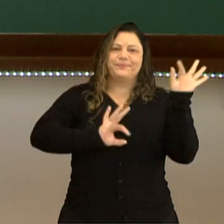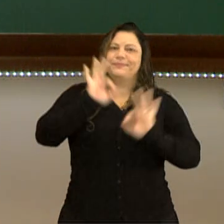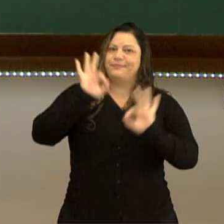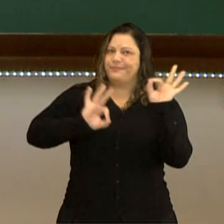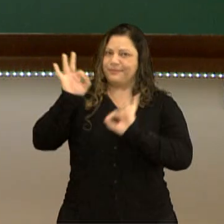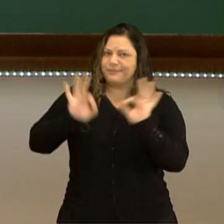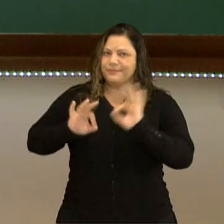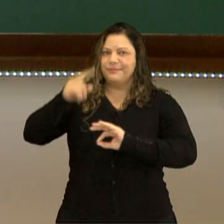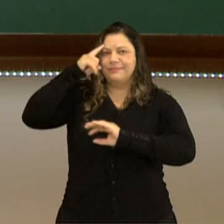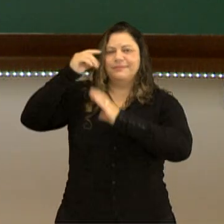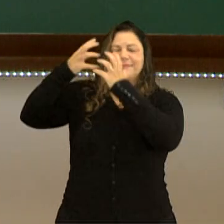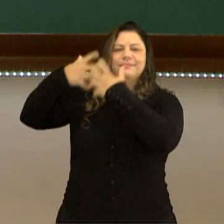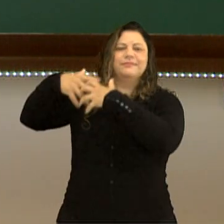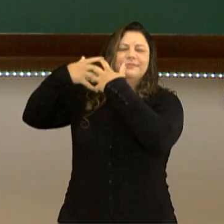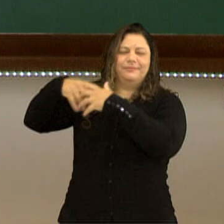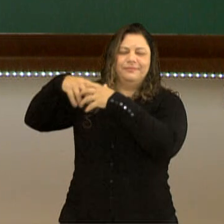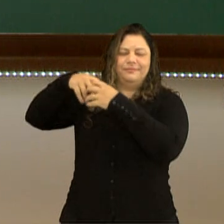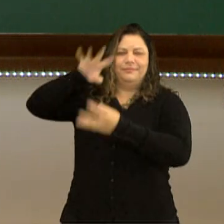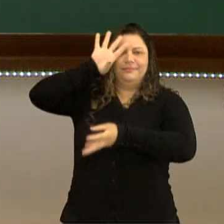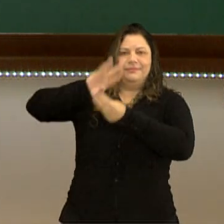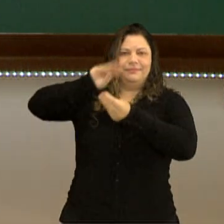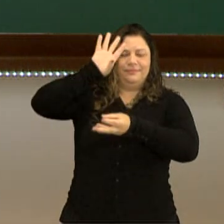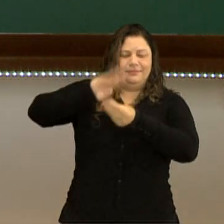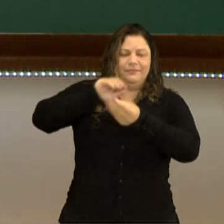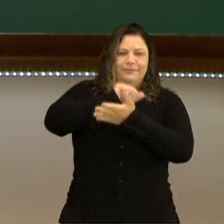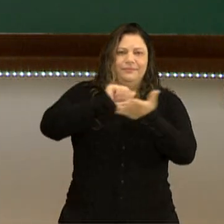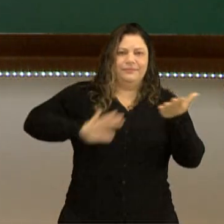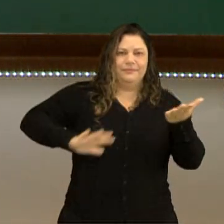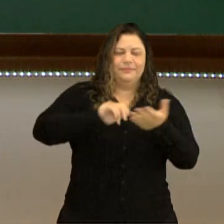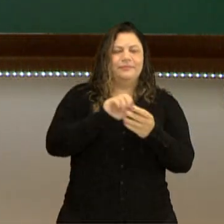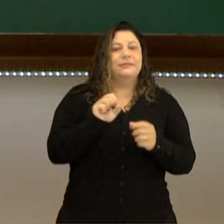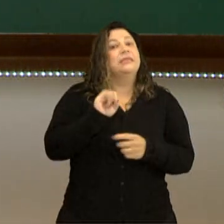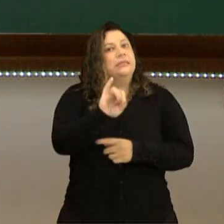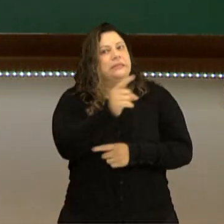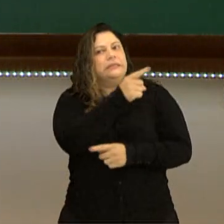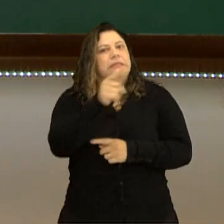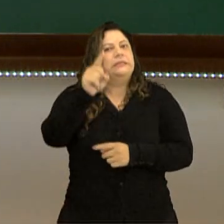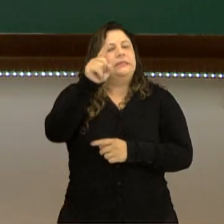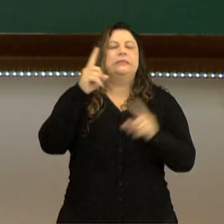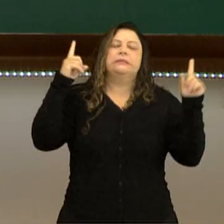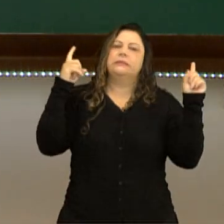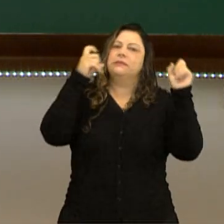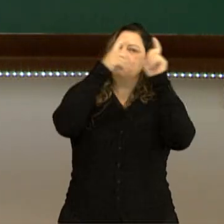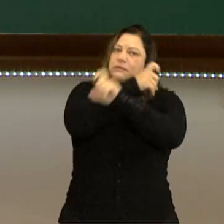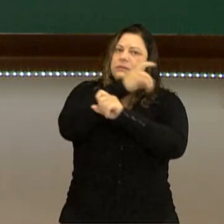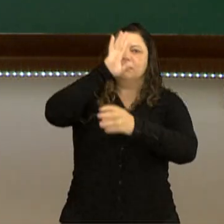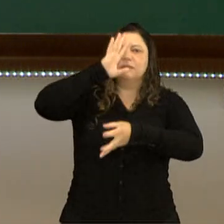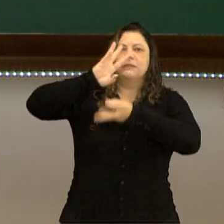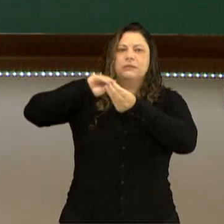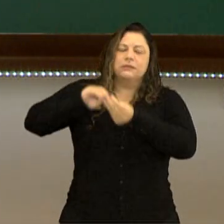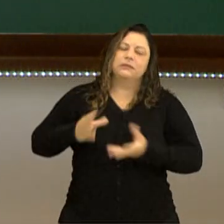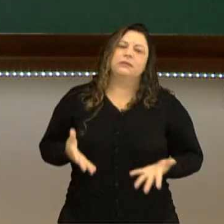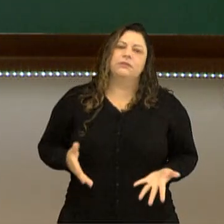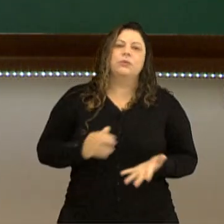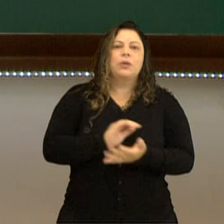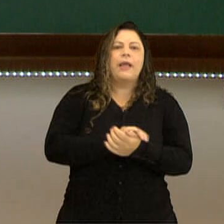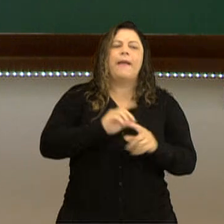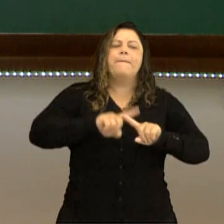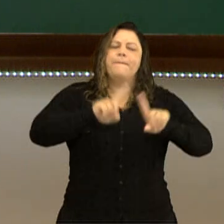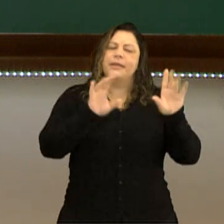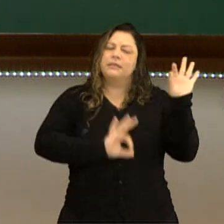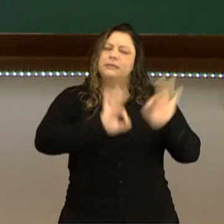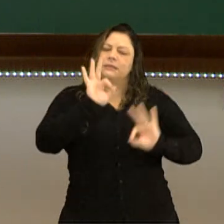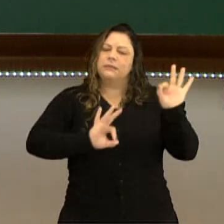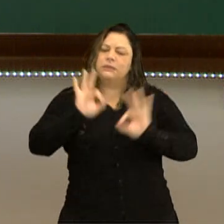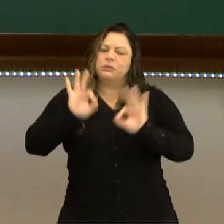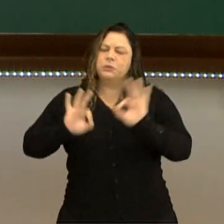Organizar um raciocínio para resolver exercício? Se você não se organizar, vai ser difícil sempre a resolução. Agora, se você se organiza, fica